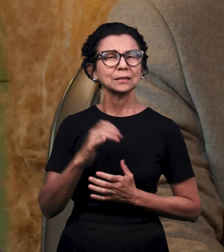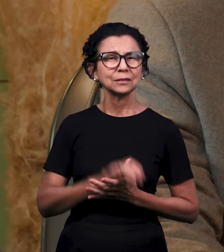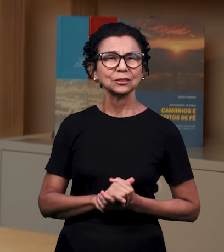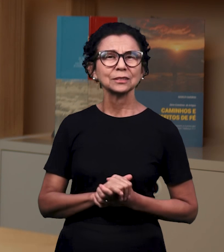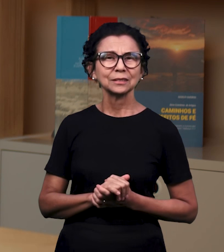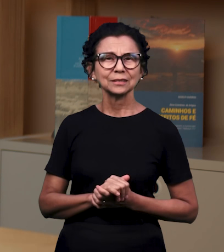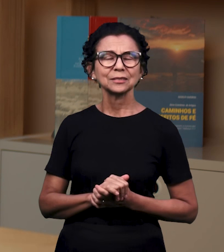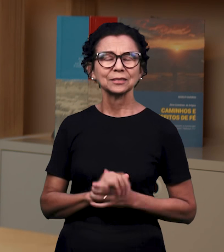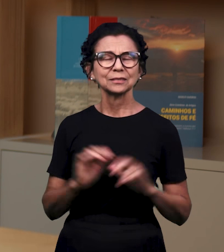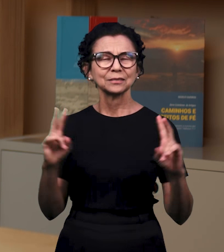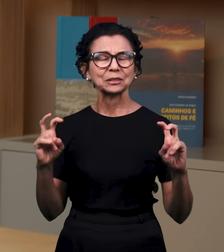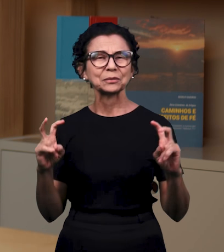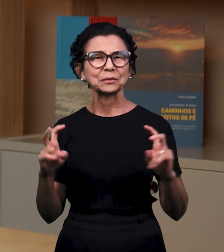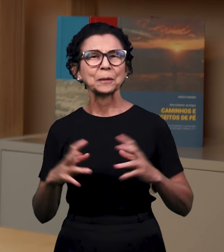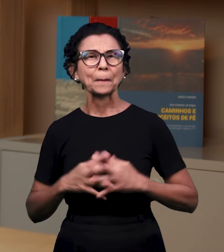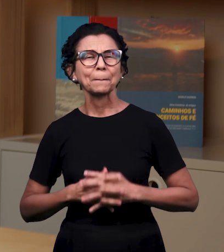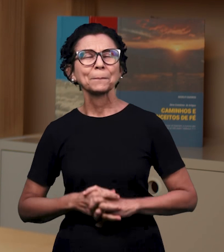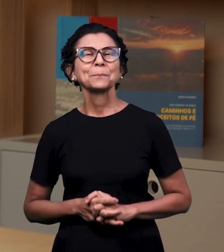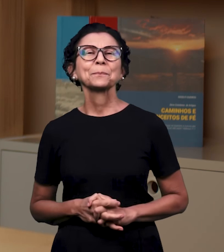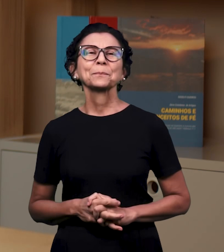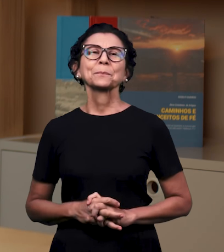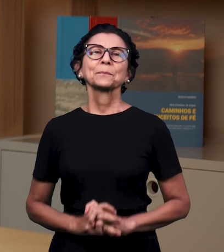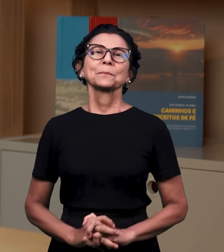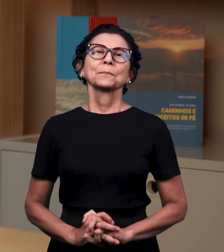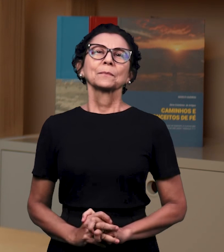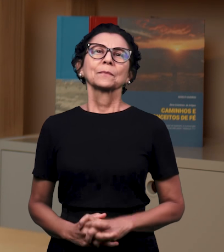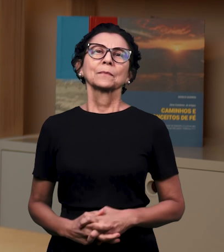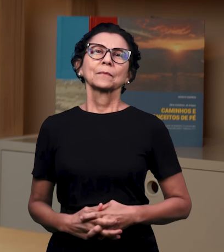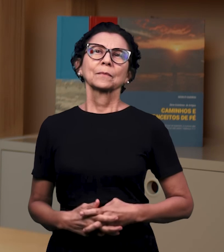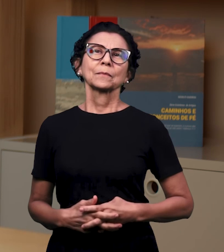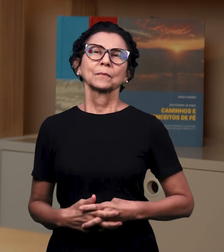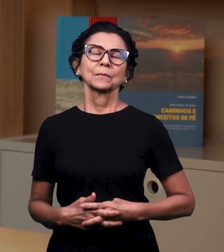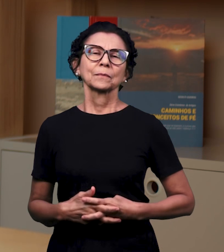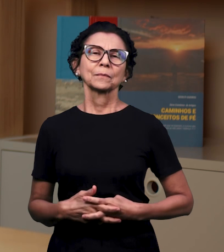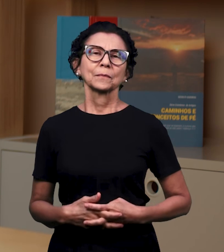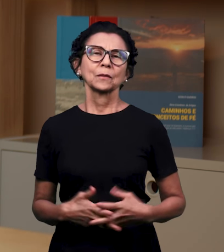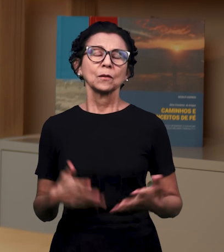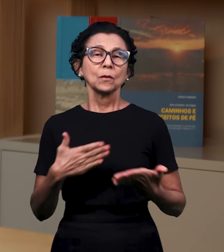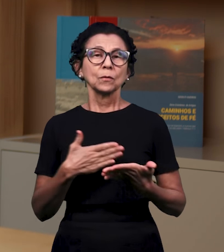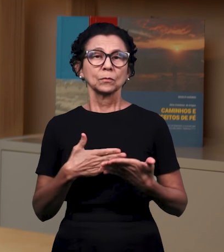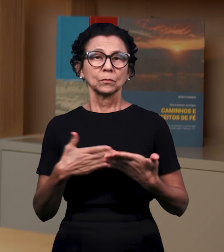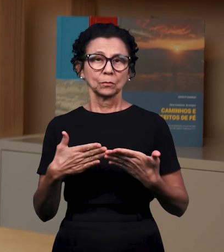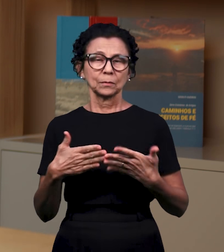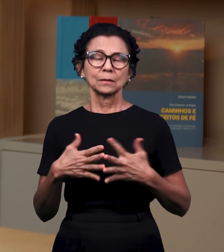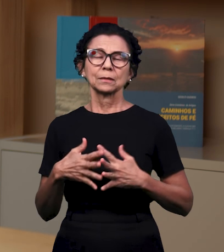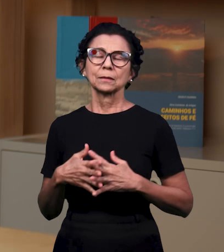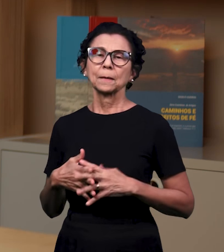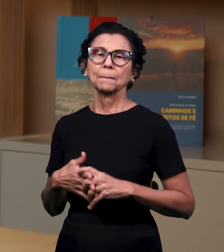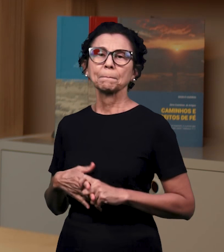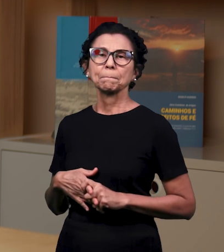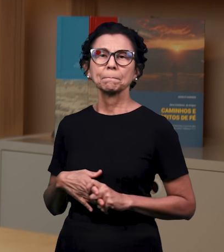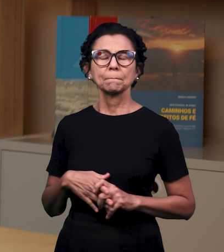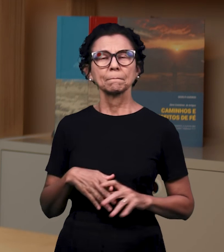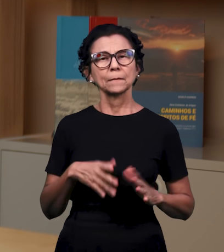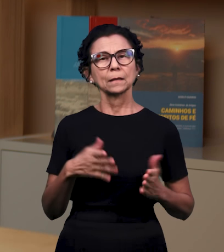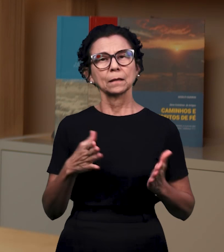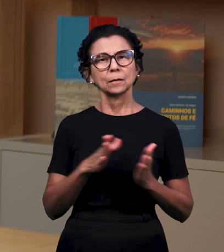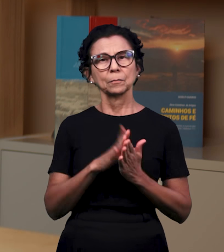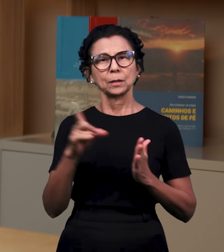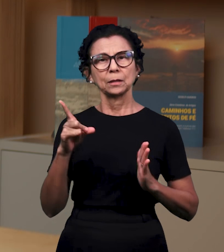né? Amém, glória a Deus. Nós vamos iniciar então esse episódio do programa lendo o texto